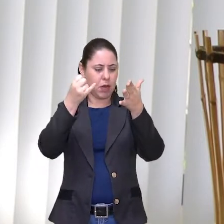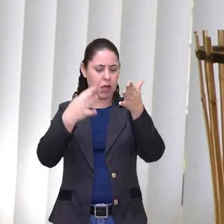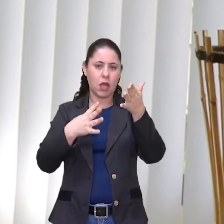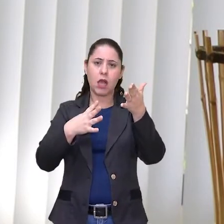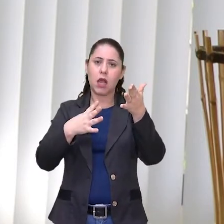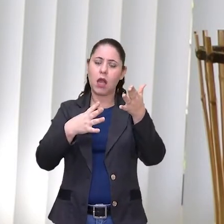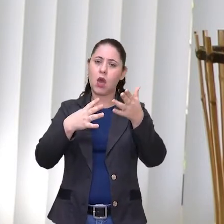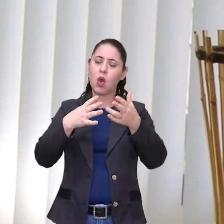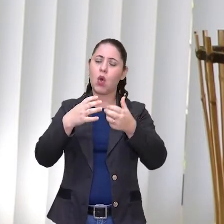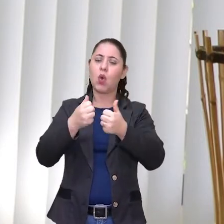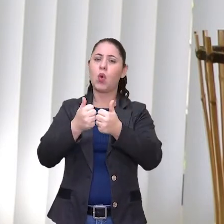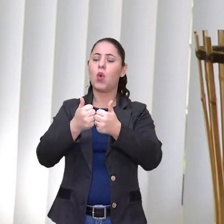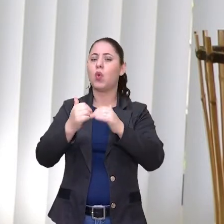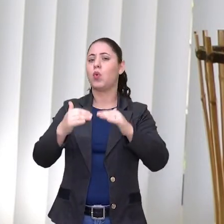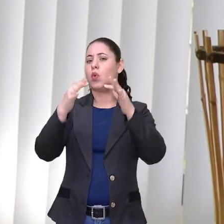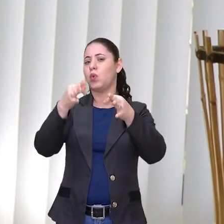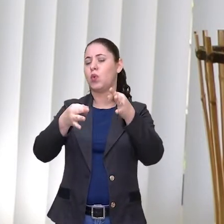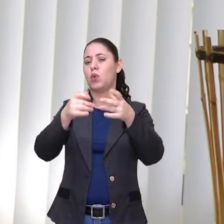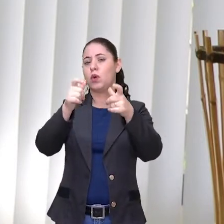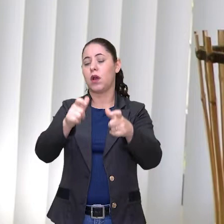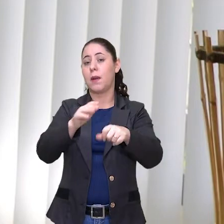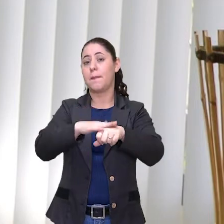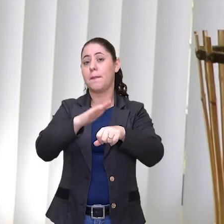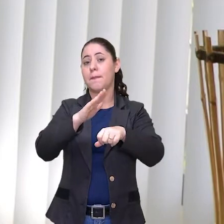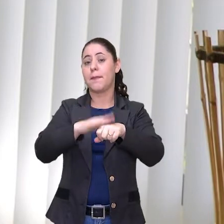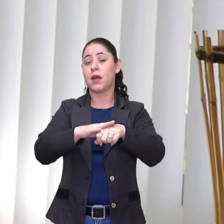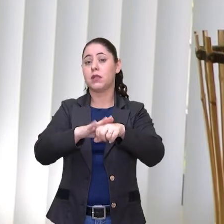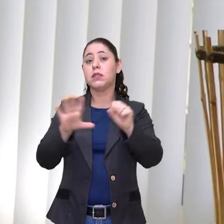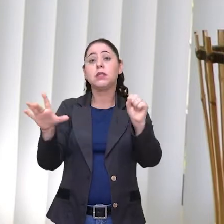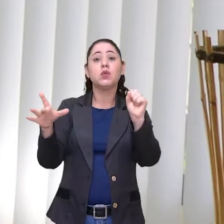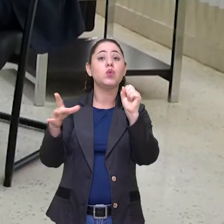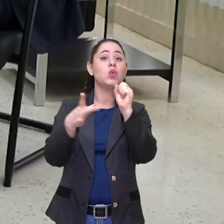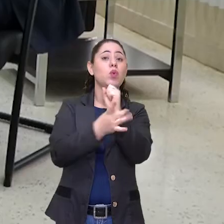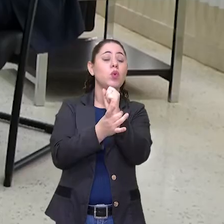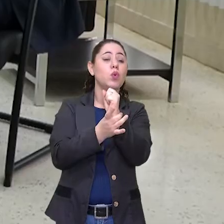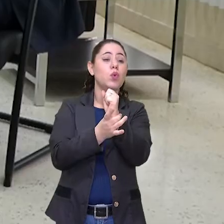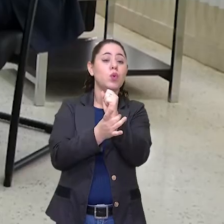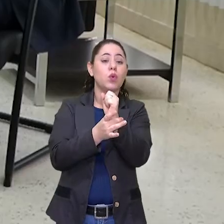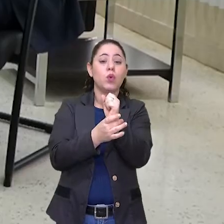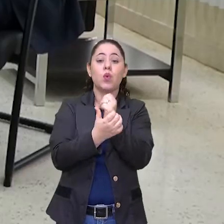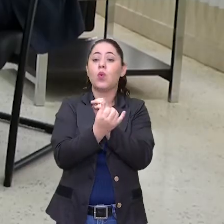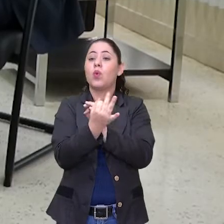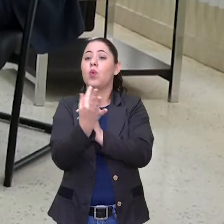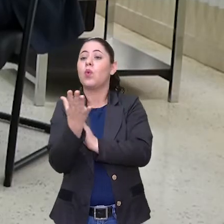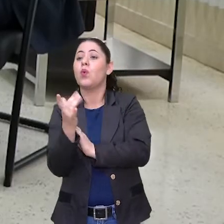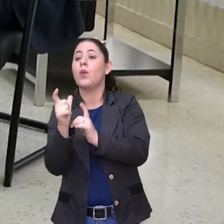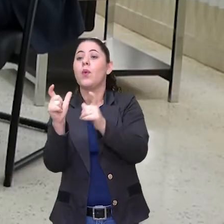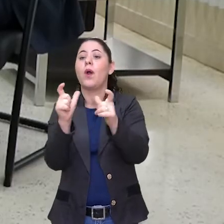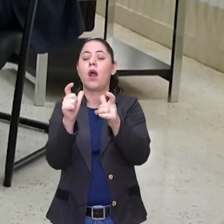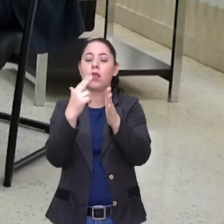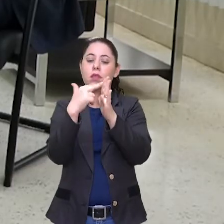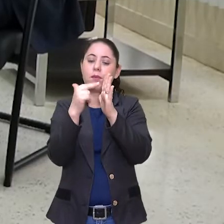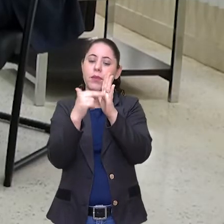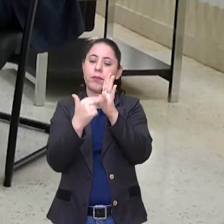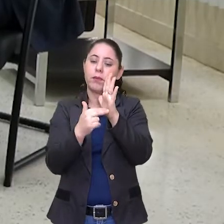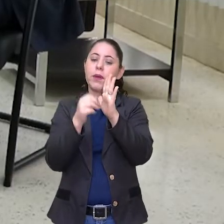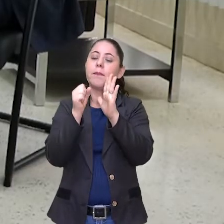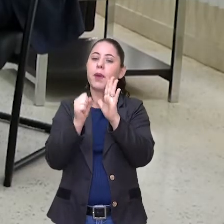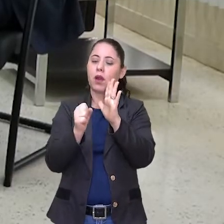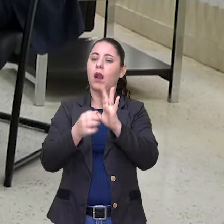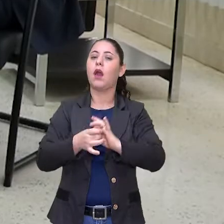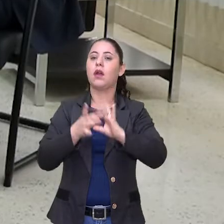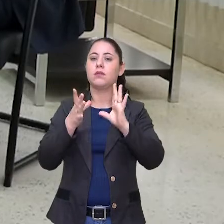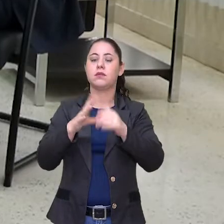Federal, nós já vimos. Então, qual é o local mais seguro para que se identifique quais são os leiloeiros de fato credenciados?